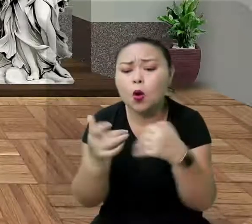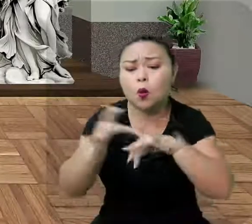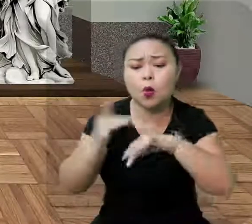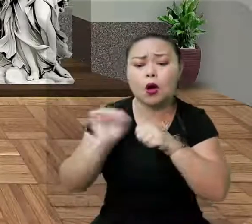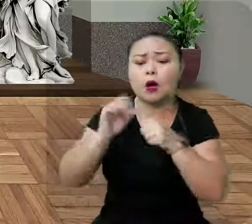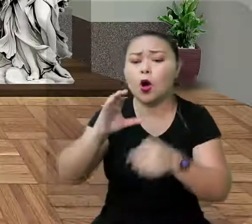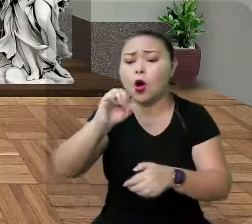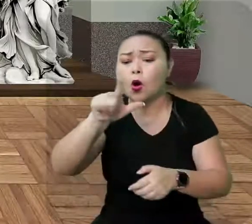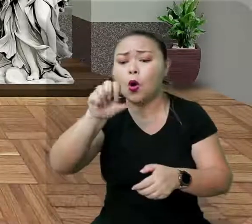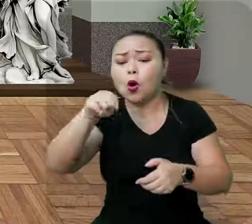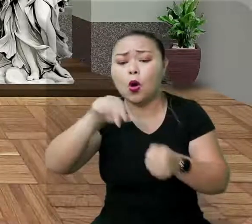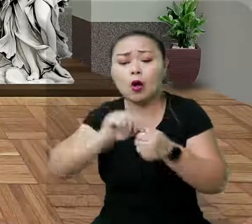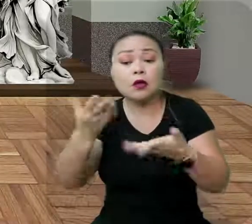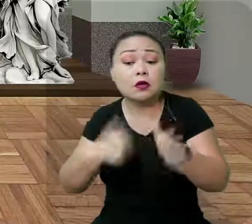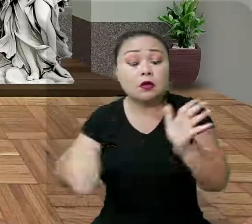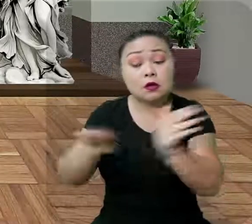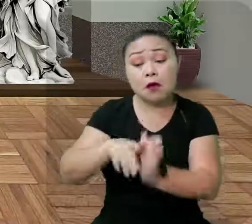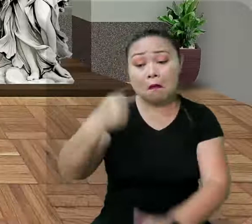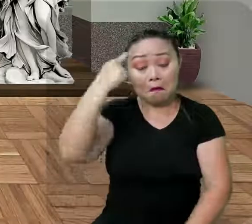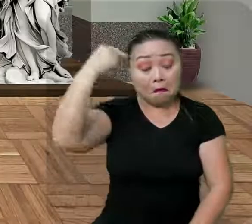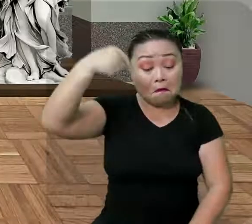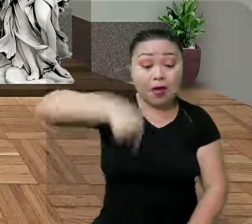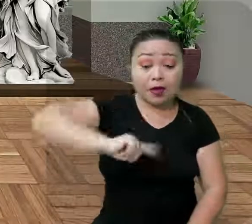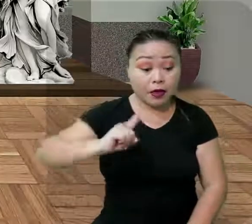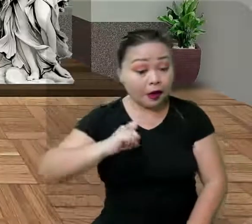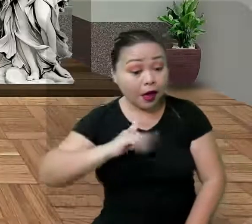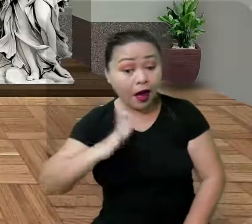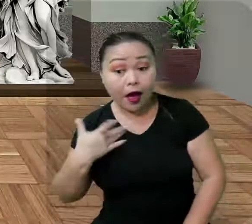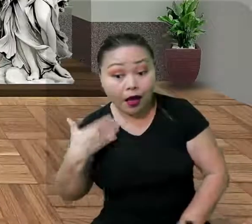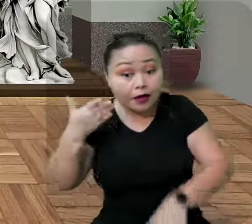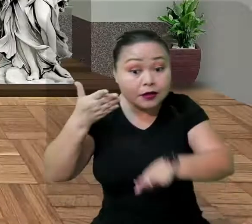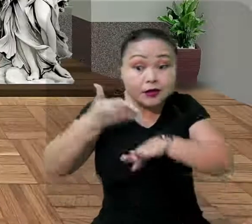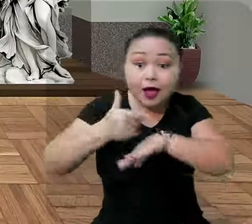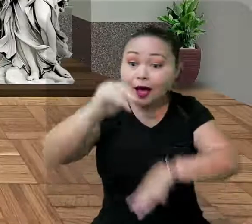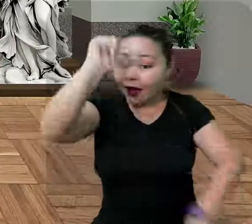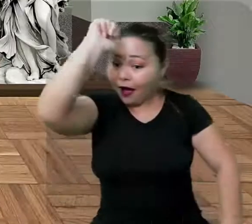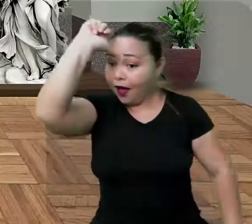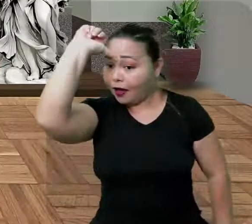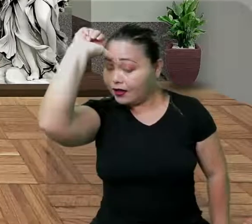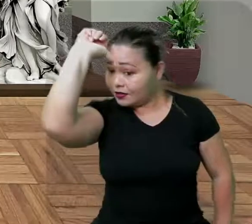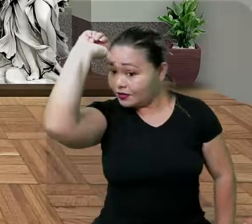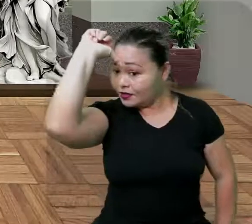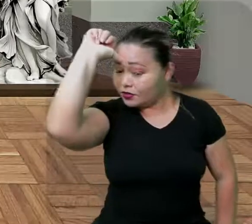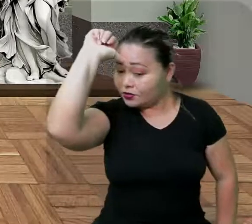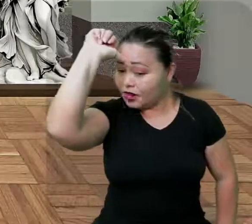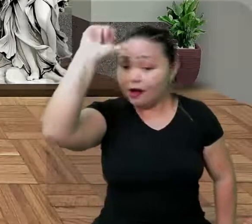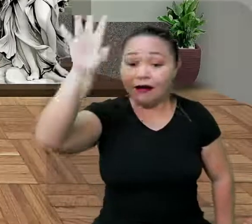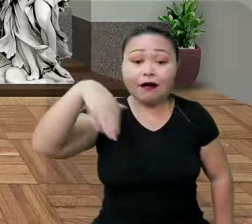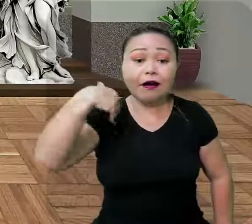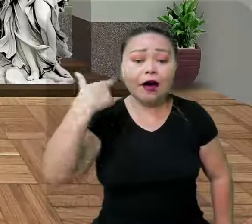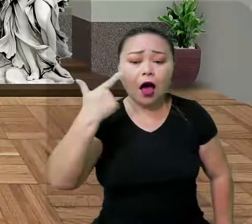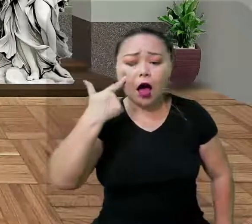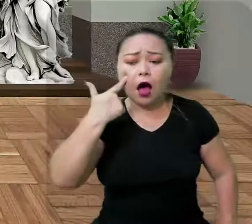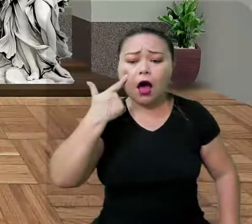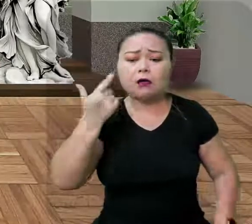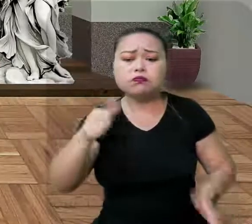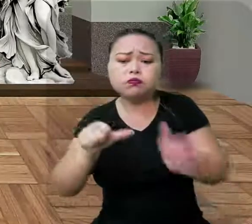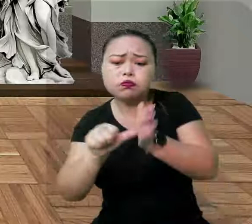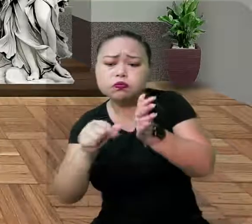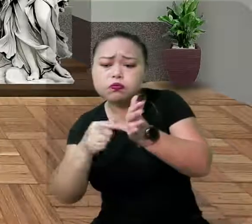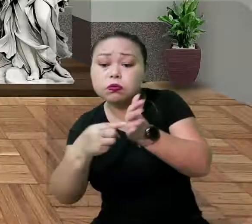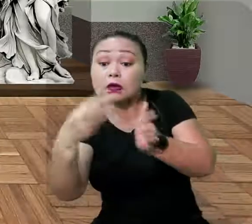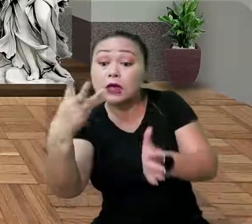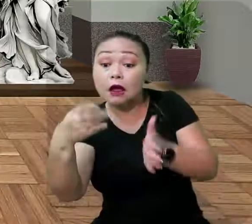falou não chega aqui pensando que teria chegado as índias e vamo faz mais três